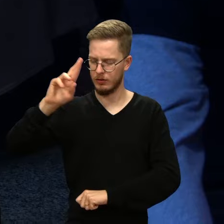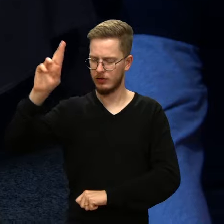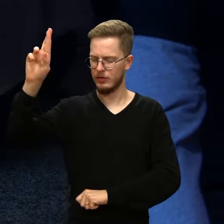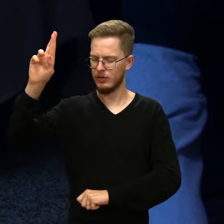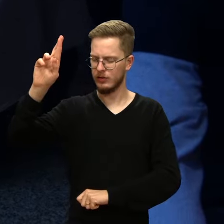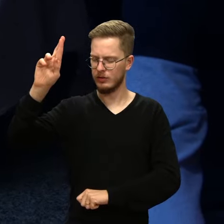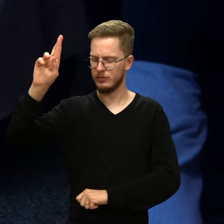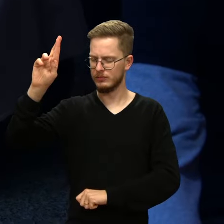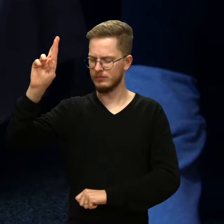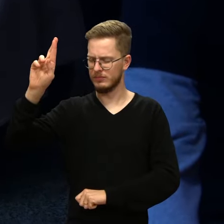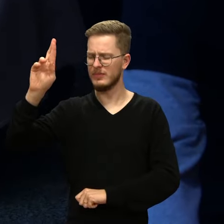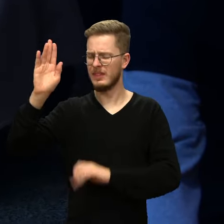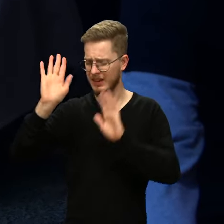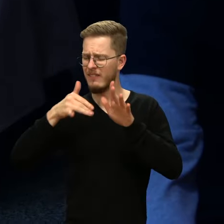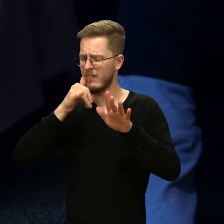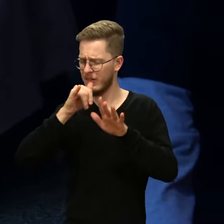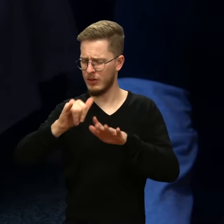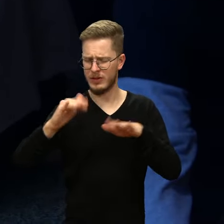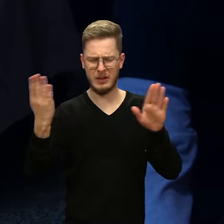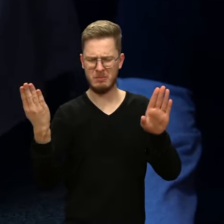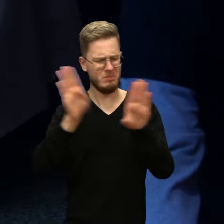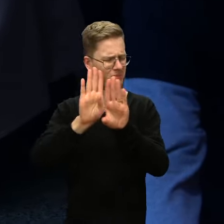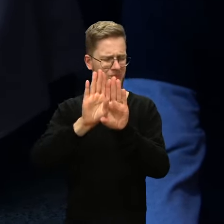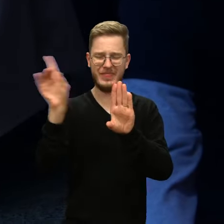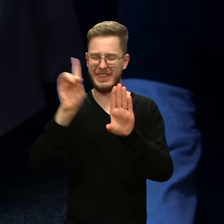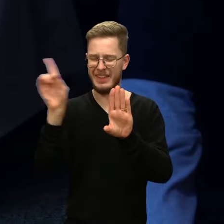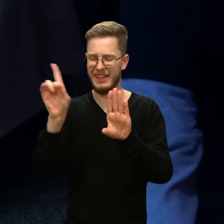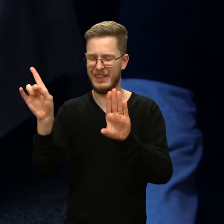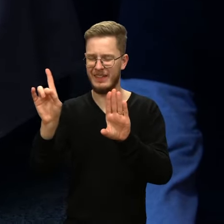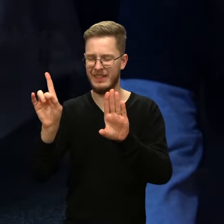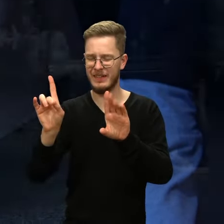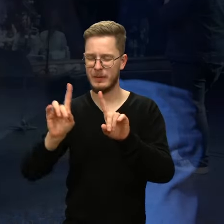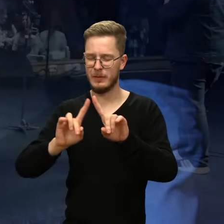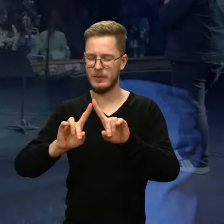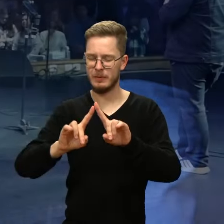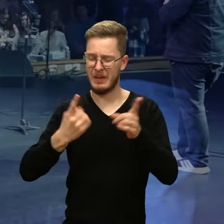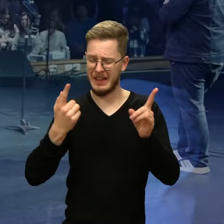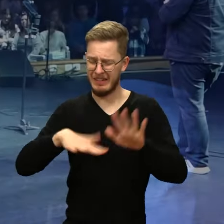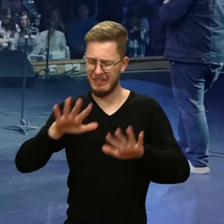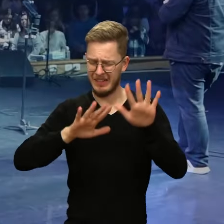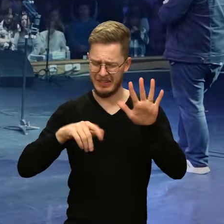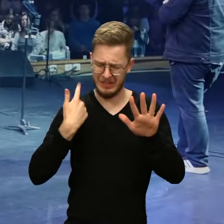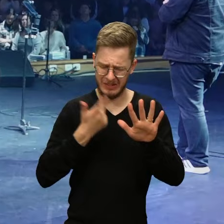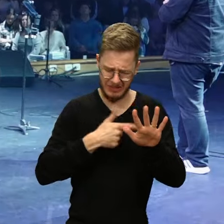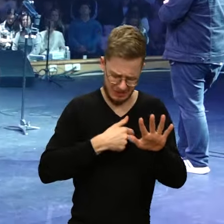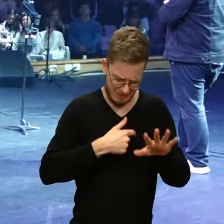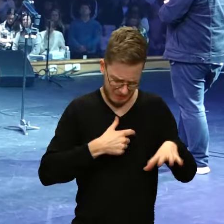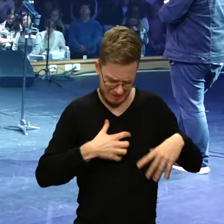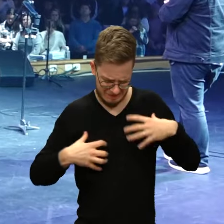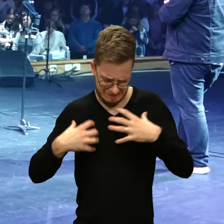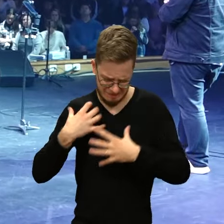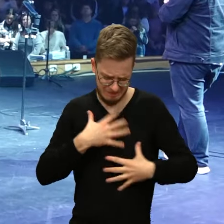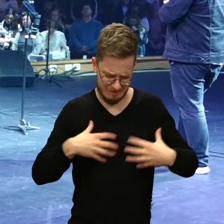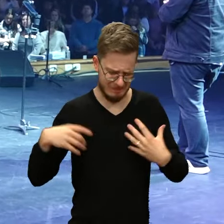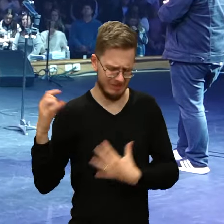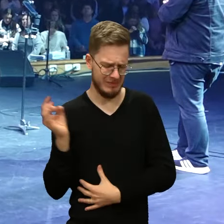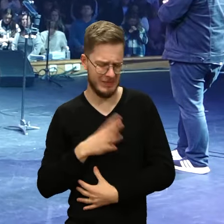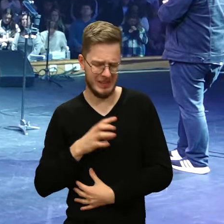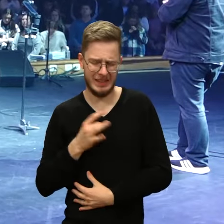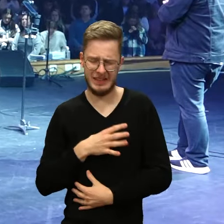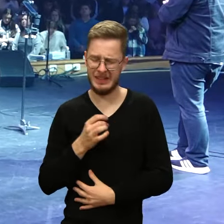que a porta não vai ser fechada, mas Deus, por vezes nós vamos enfrentar medo, oposição,